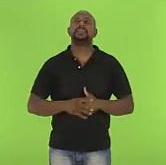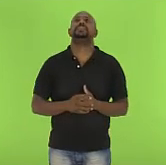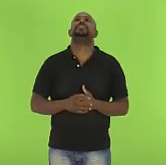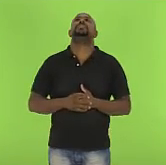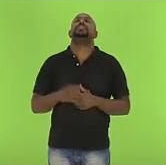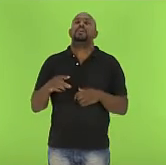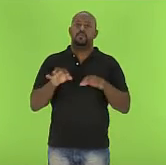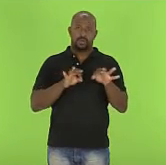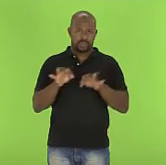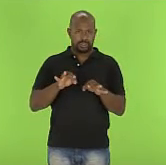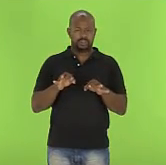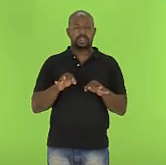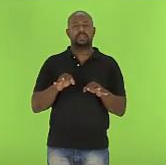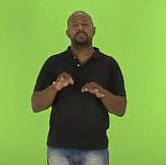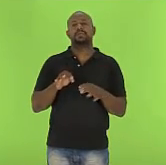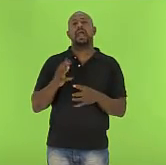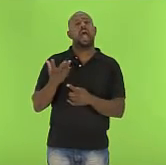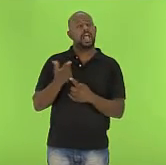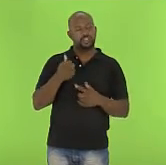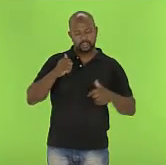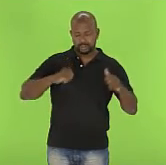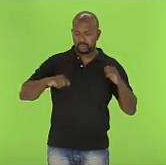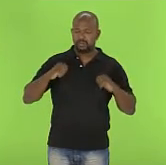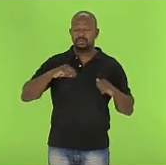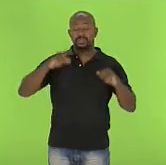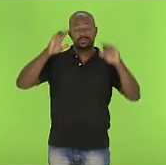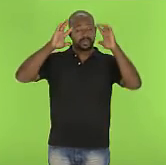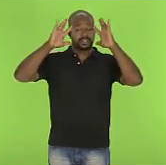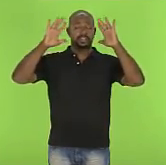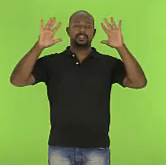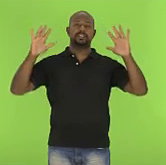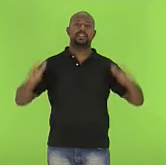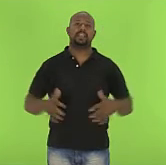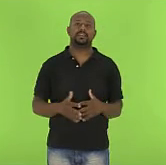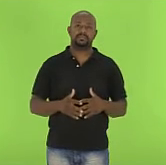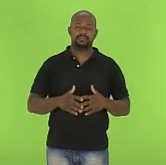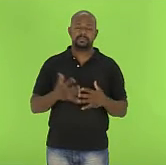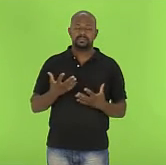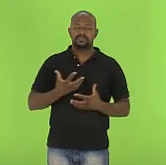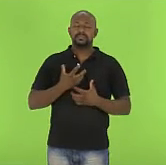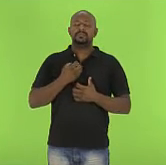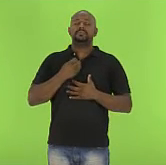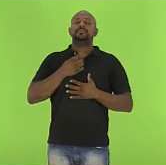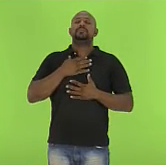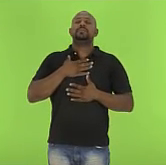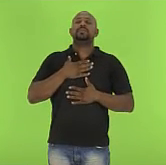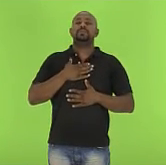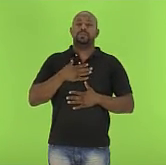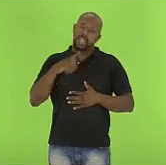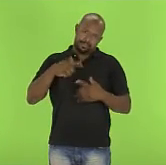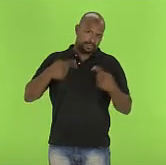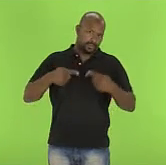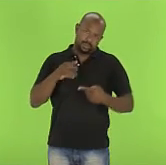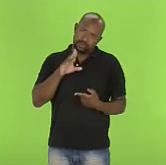Aqui é um projeto artístico de fantasia. É um respiro. É político, lógico.